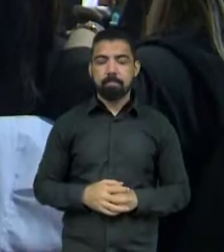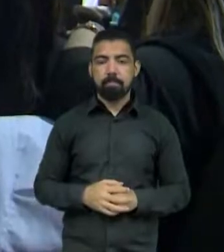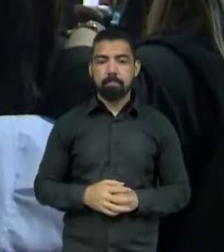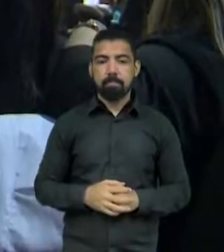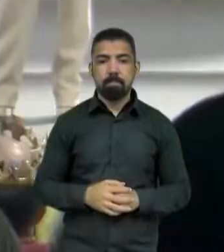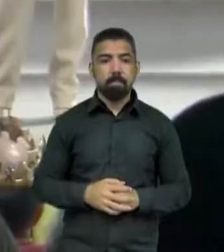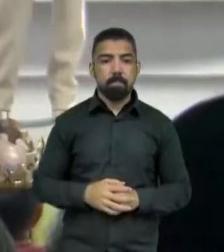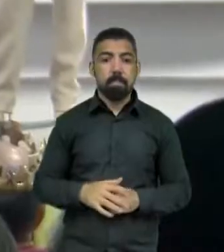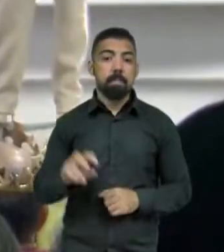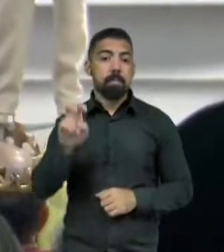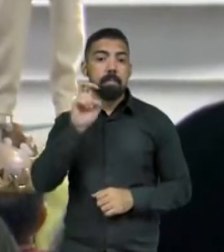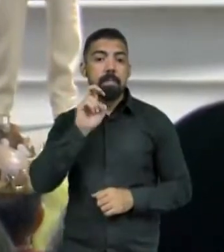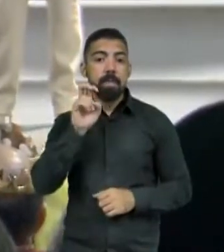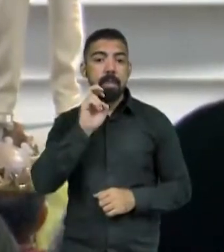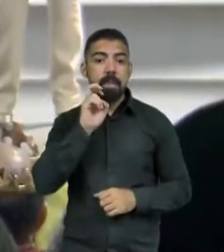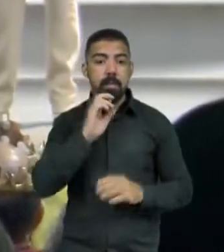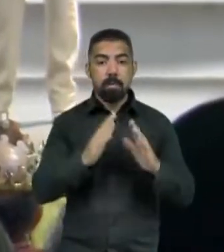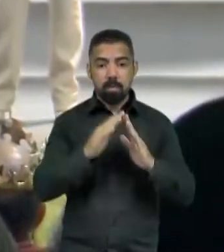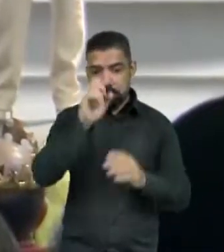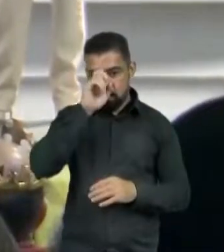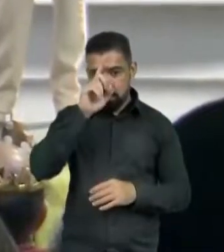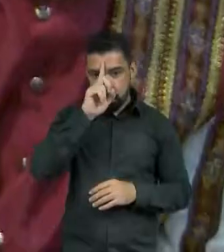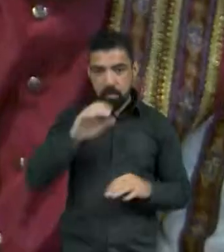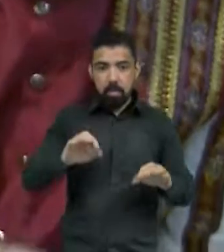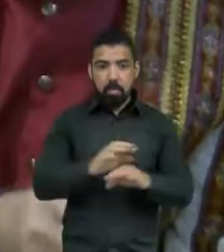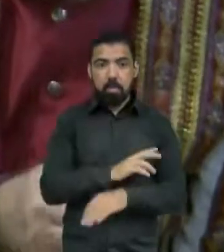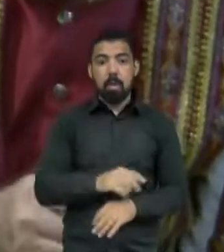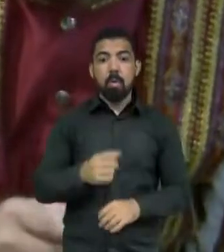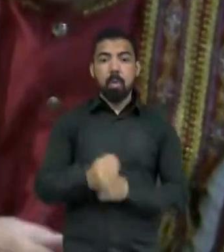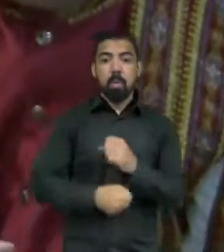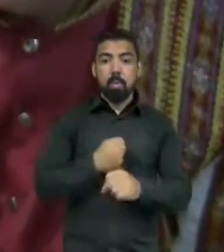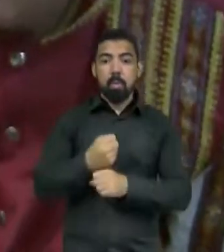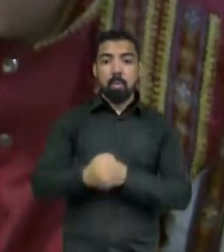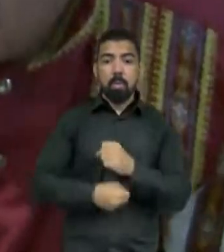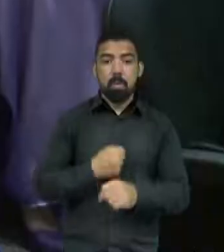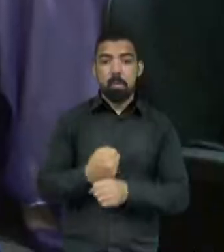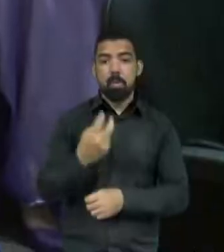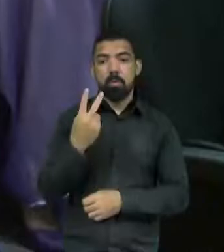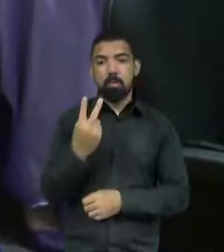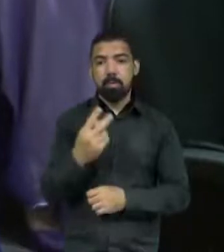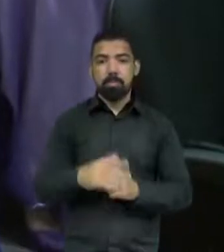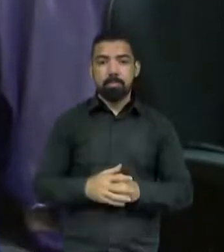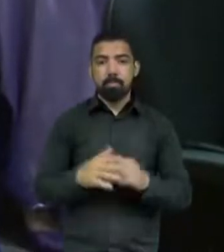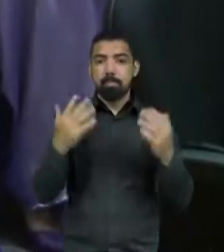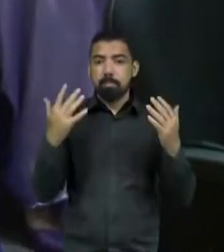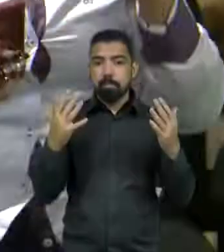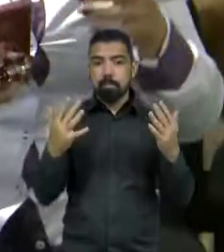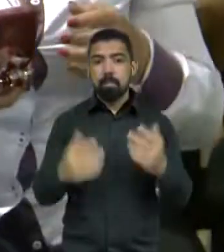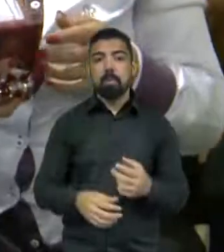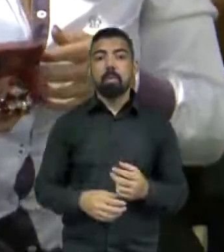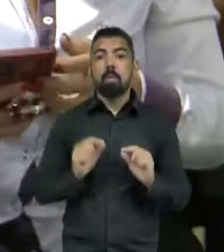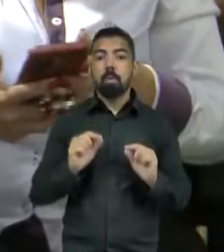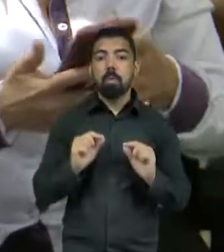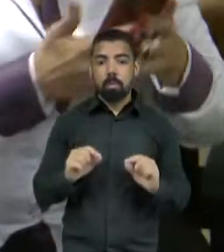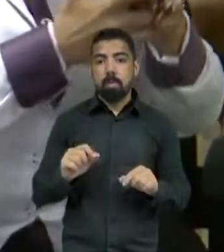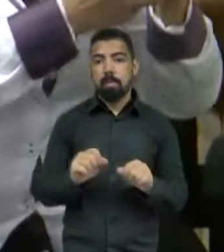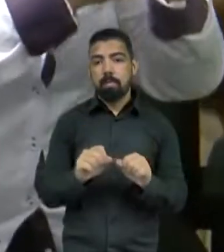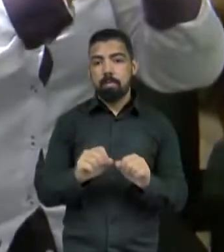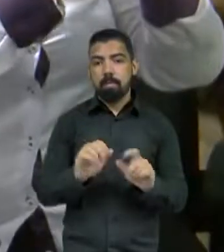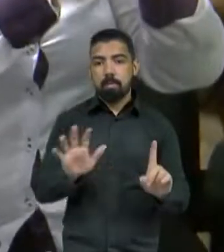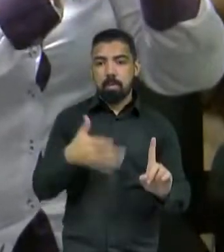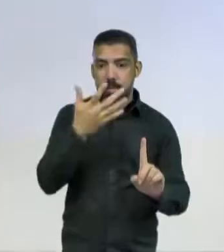Nesta quinta-feira, o hospital completou 2 anos. Para comemorar a data, apresentações e homenagens aos profissionais